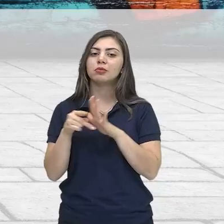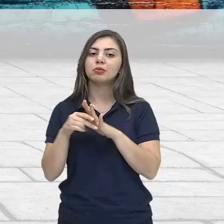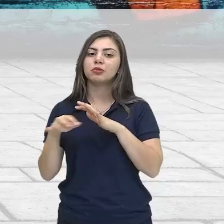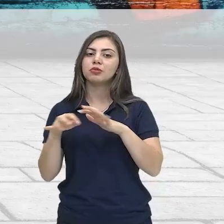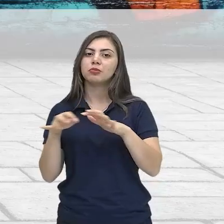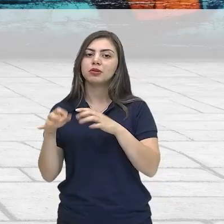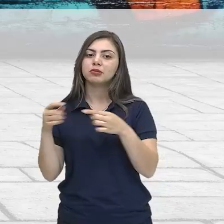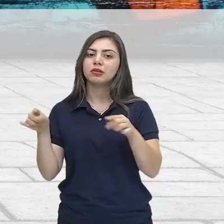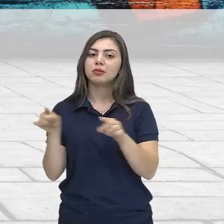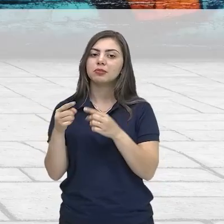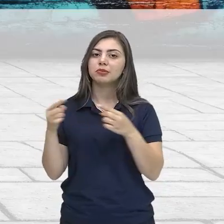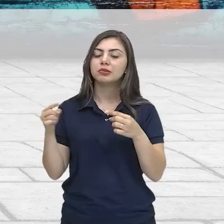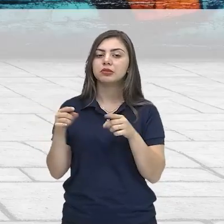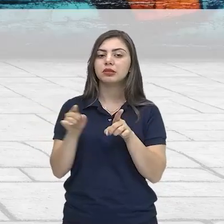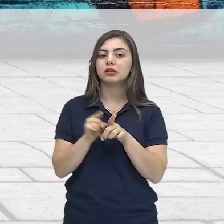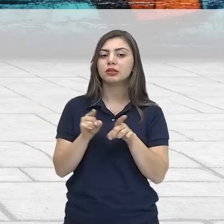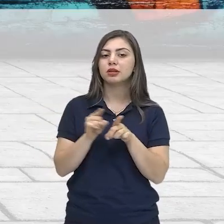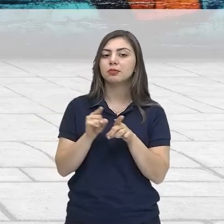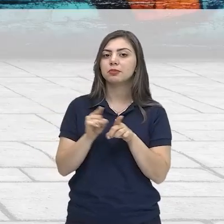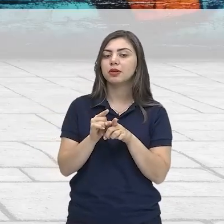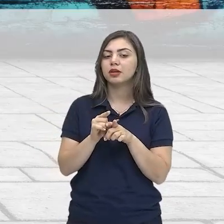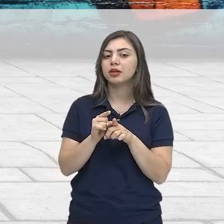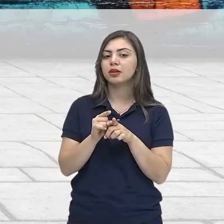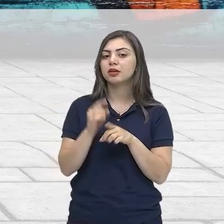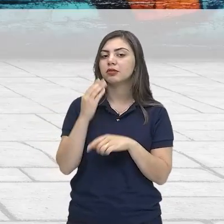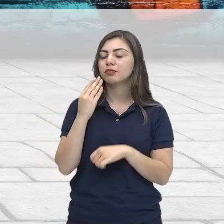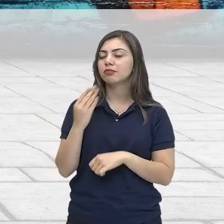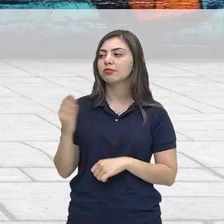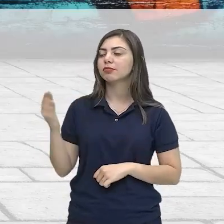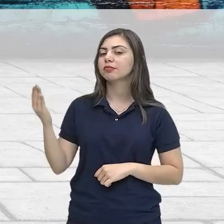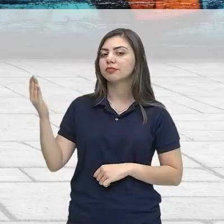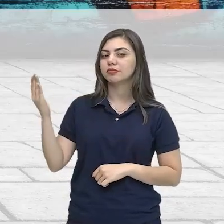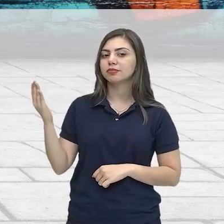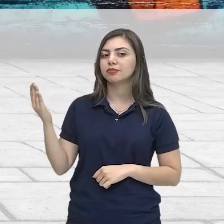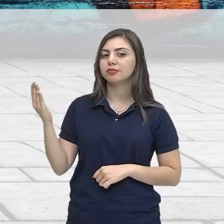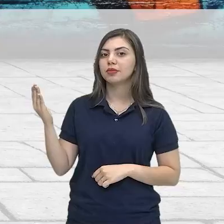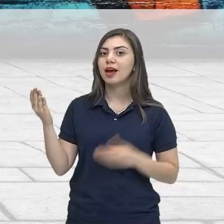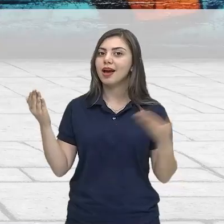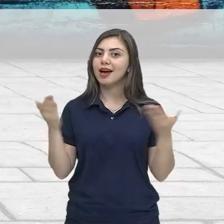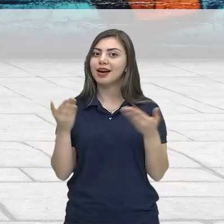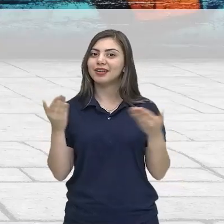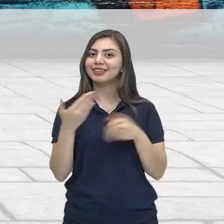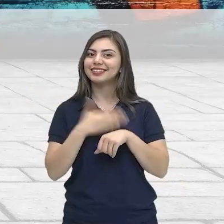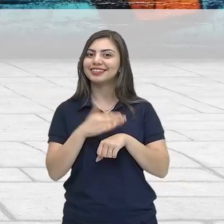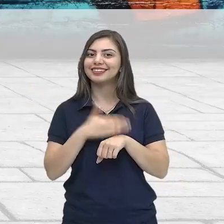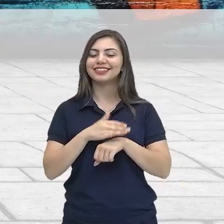é quase ligado com o bouncing. Bora com a música rapidinho? Bora lá. Bora lá?